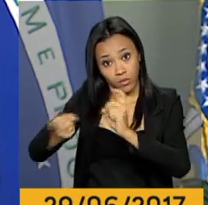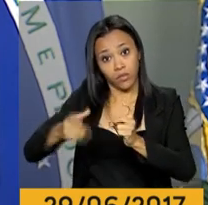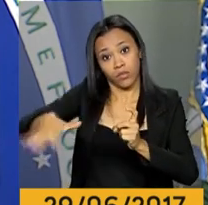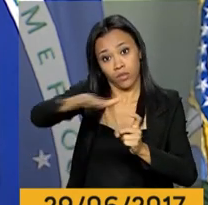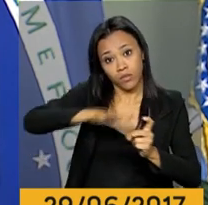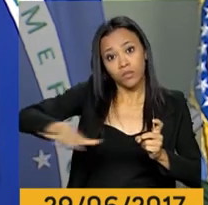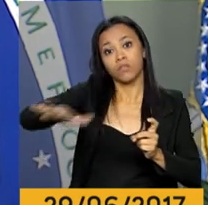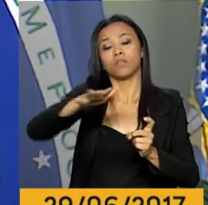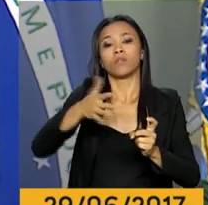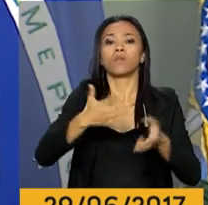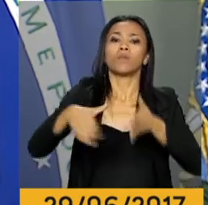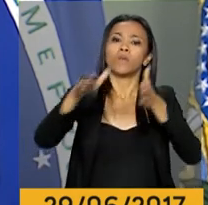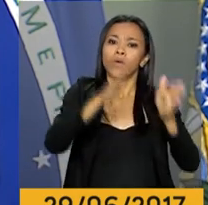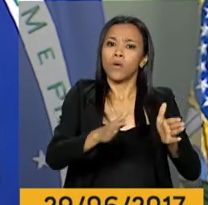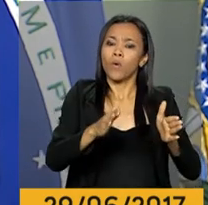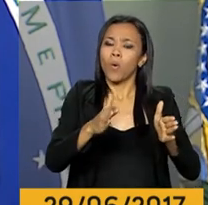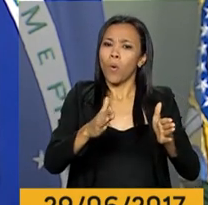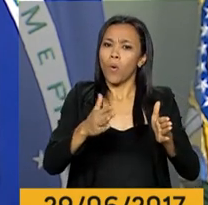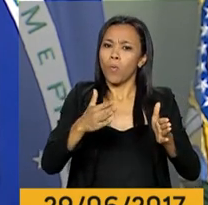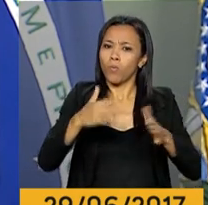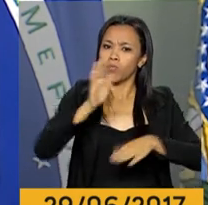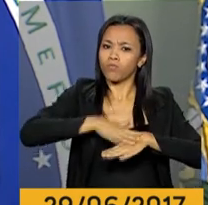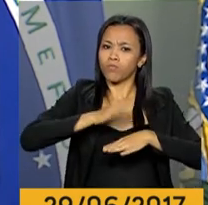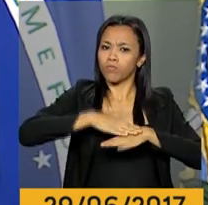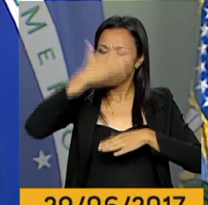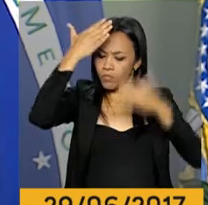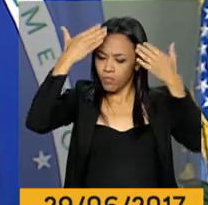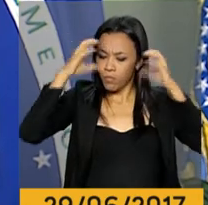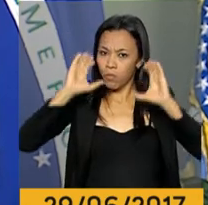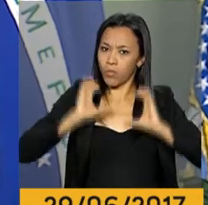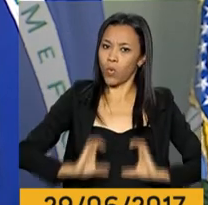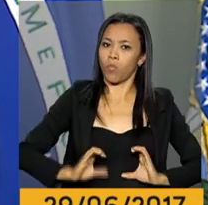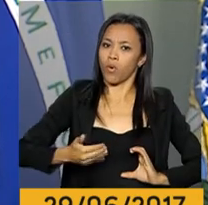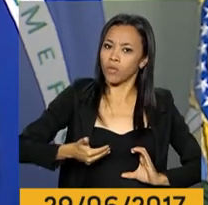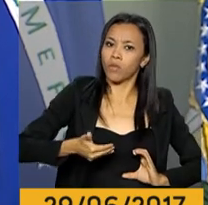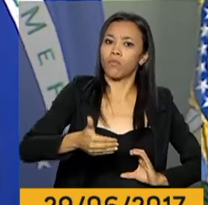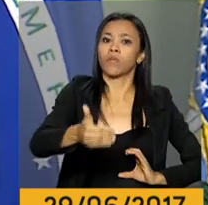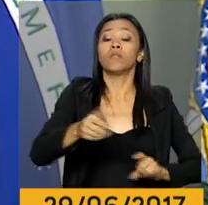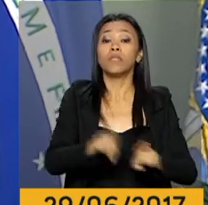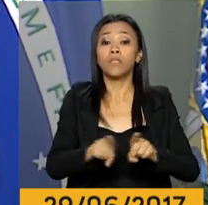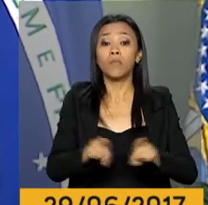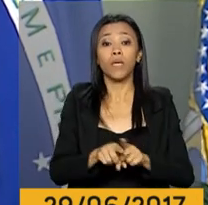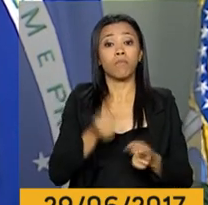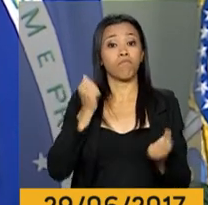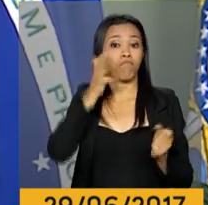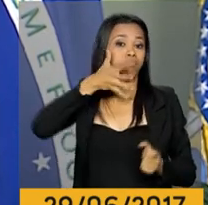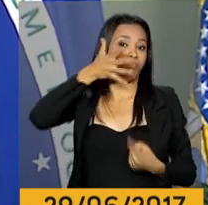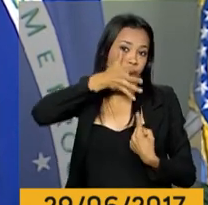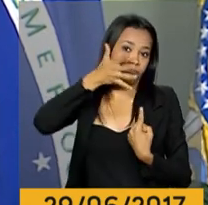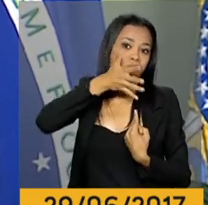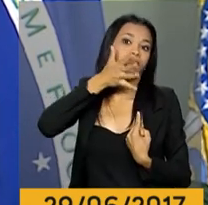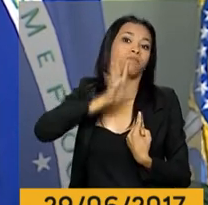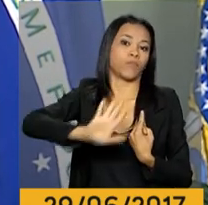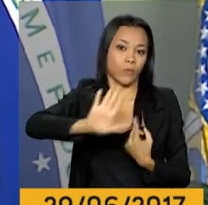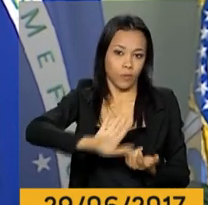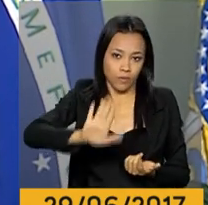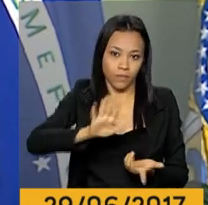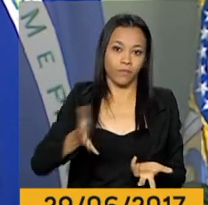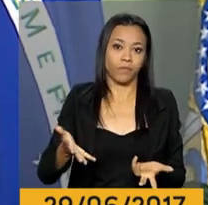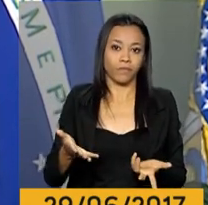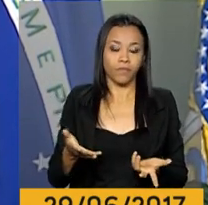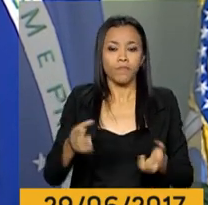e palavras o que está em jogo é